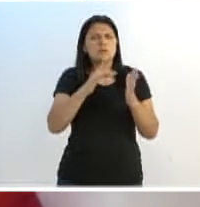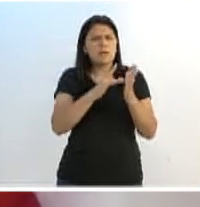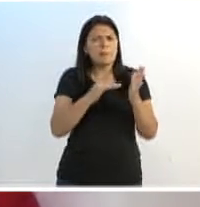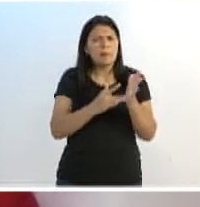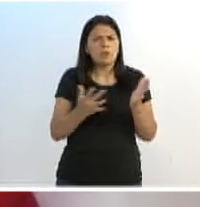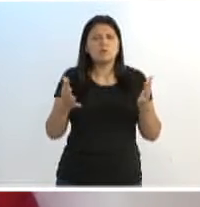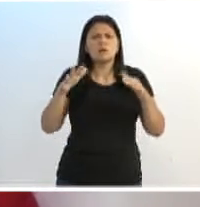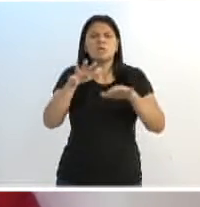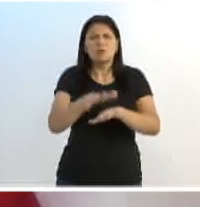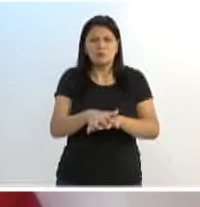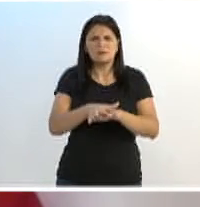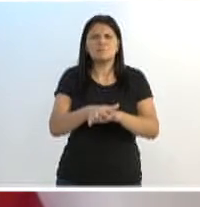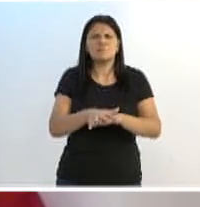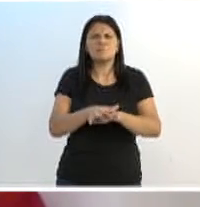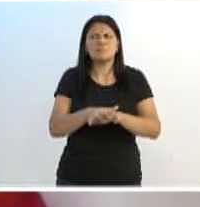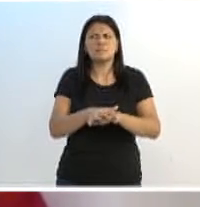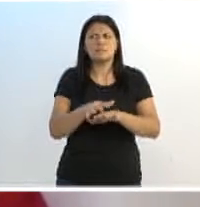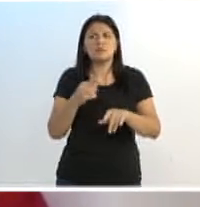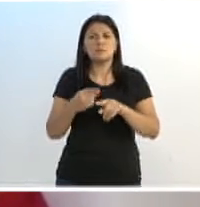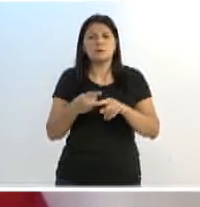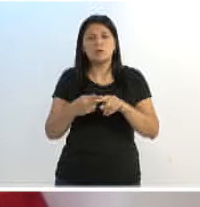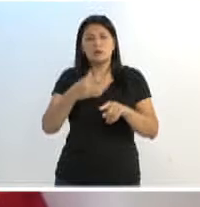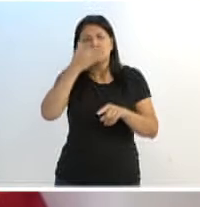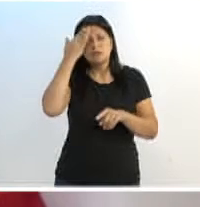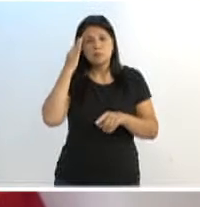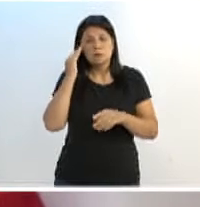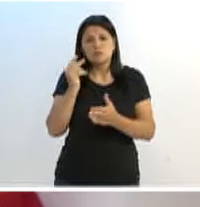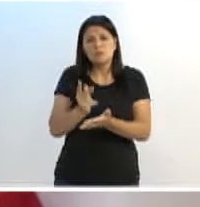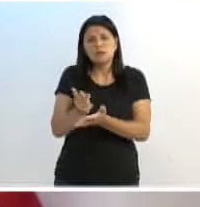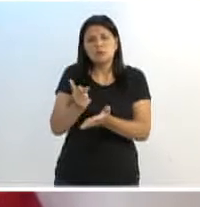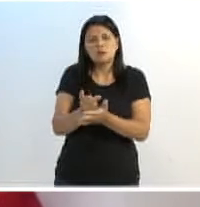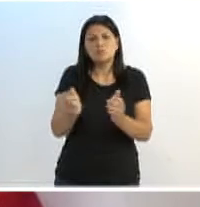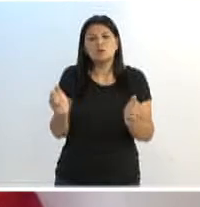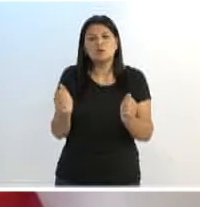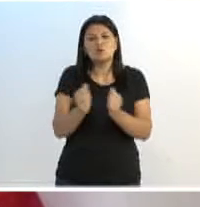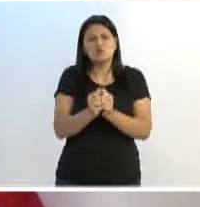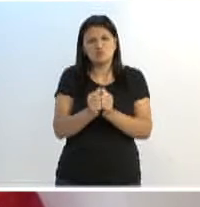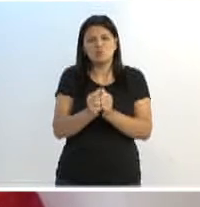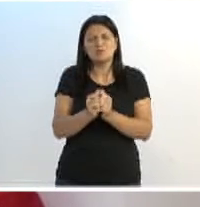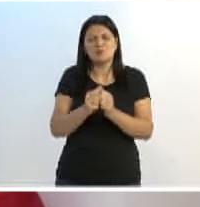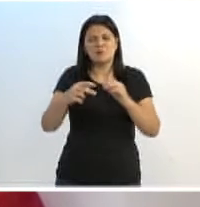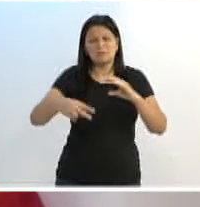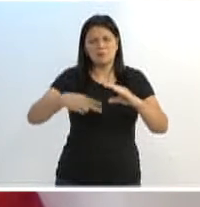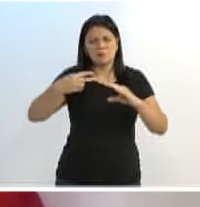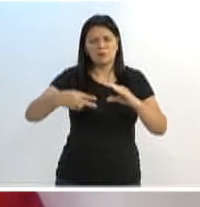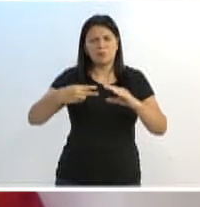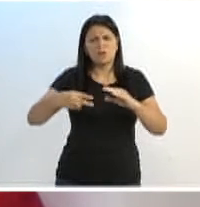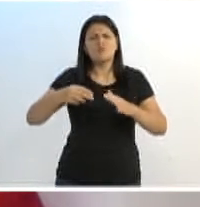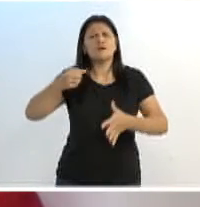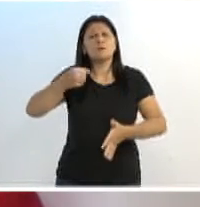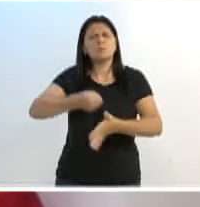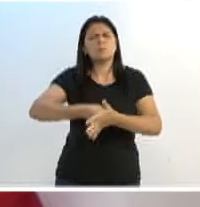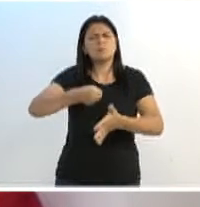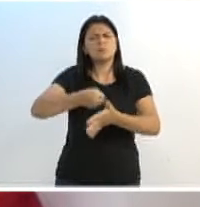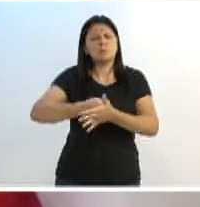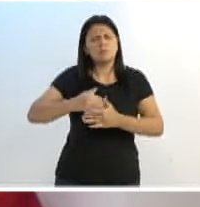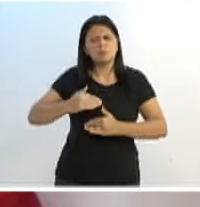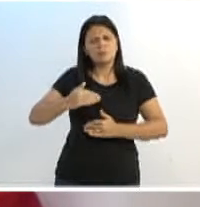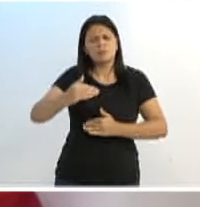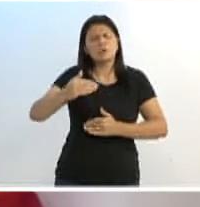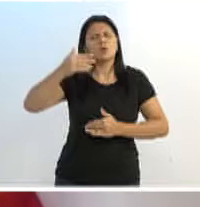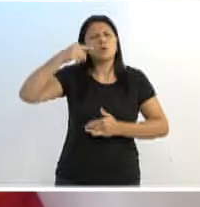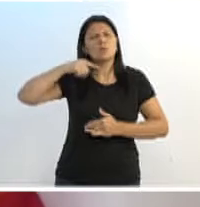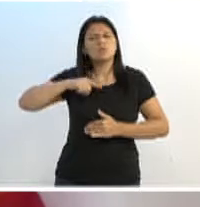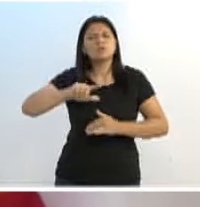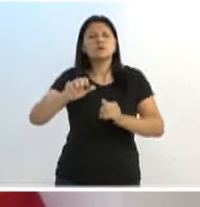até cumprimento as pessoas que estão aqui na casa desde o início da nossa atividade legislativa, e a gente vai seguir lutando para que a gente possa construir juntos